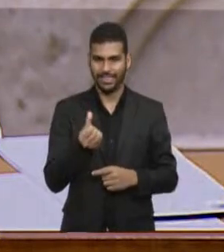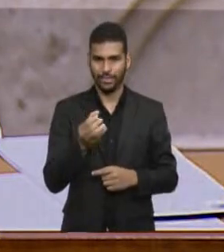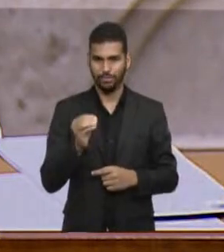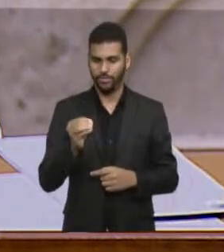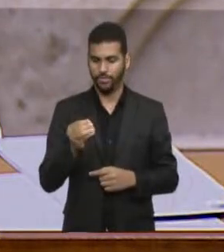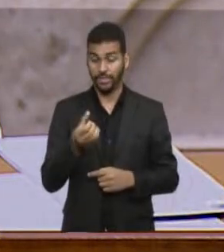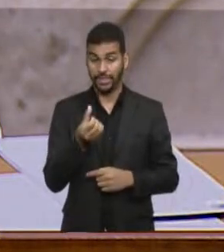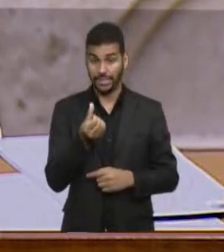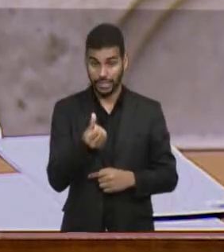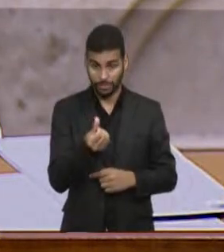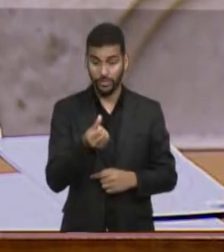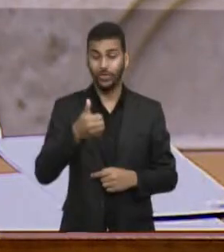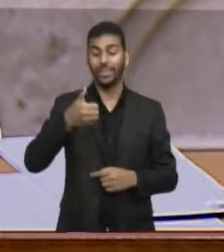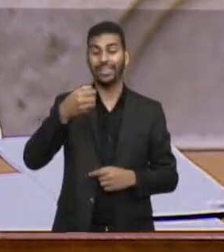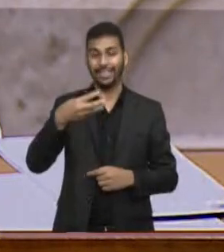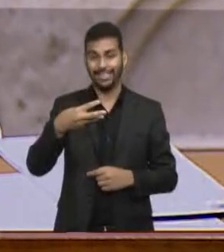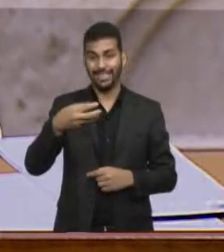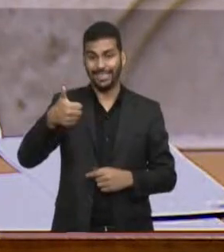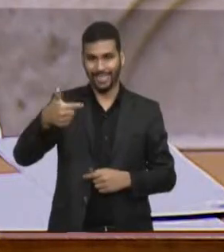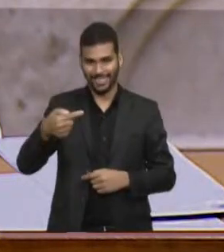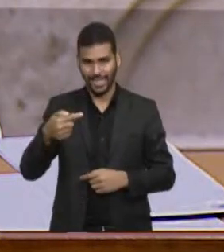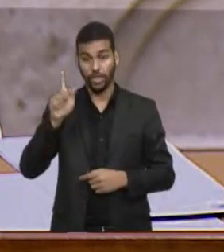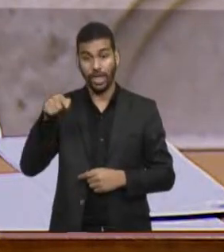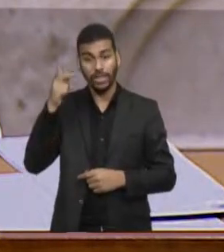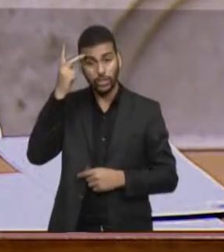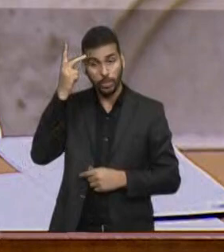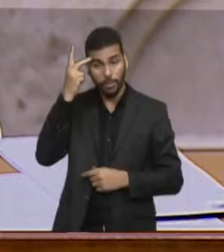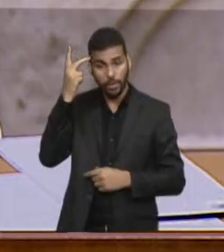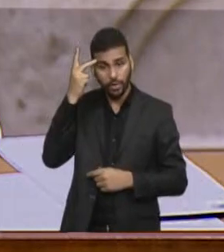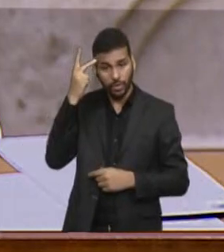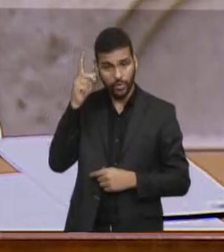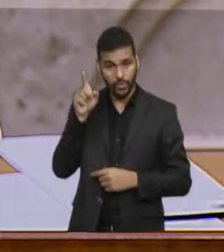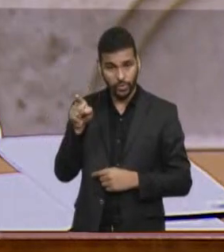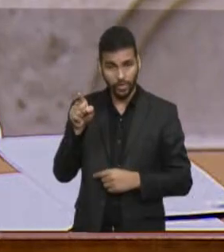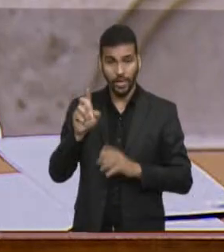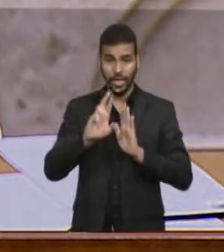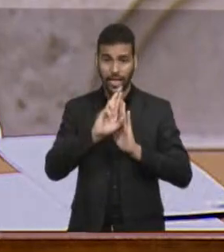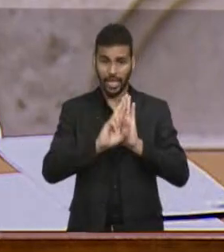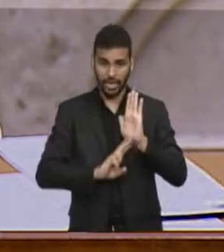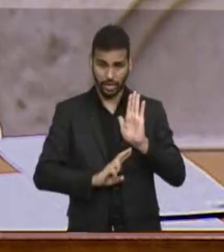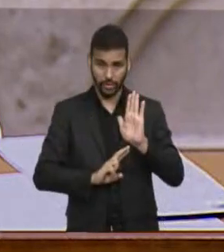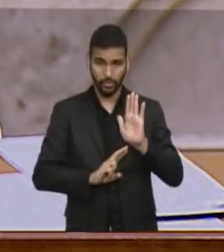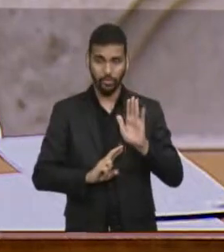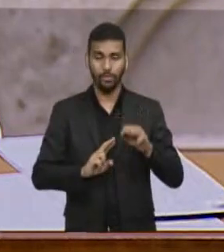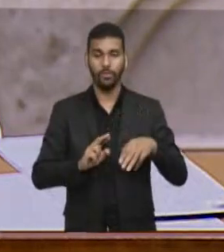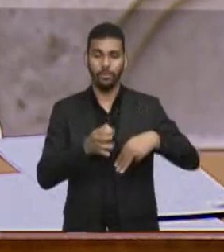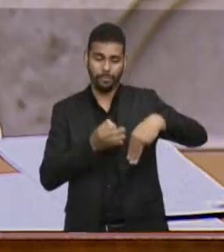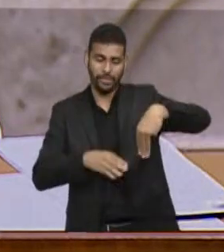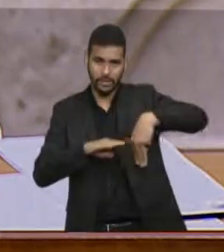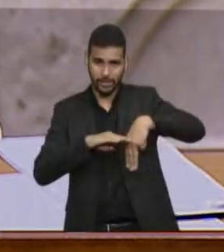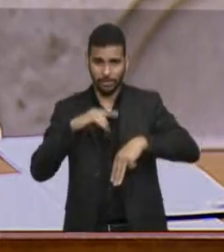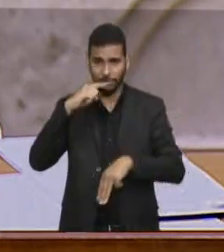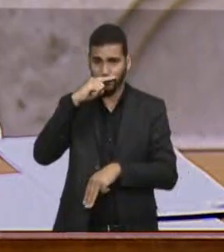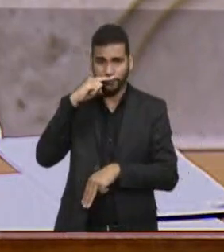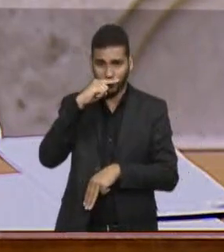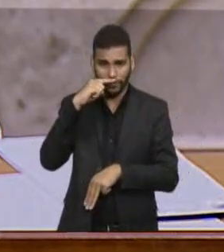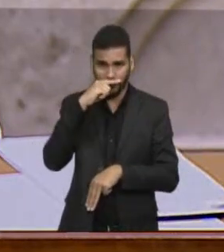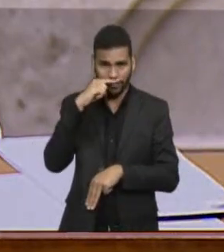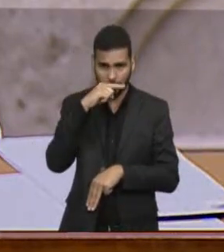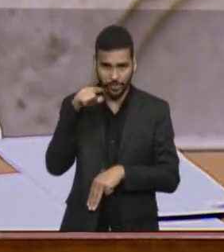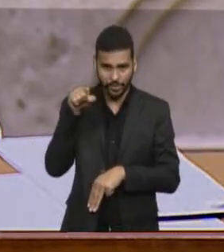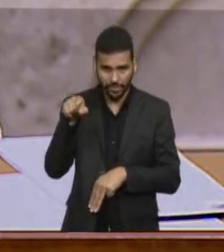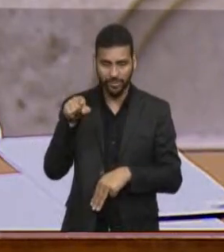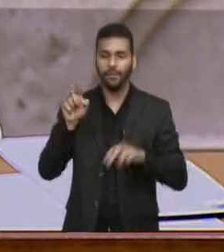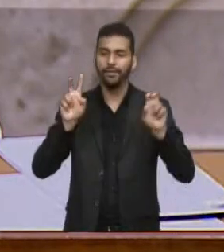6.317 procedente de São Paulo sobre a relatoria do ministro Edson fachin em que requerente